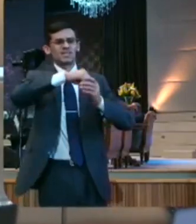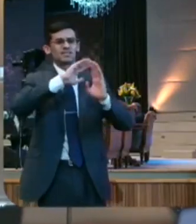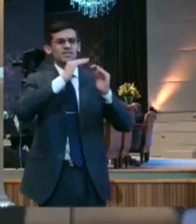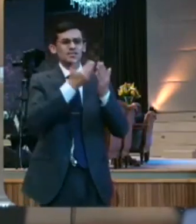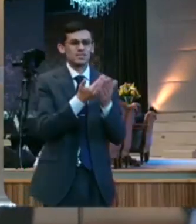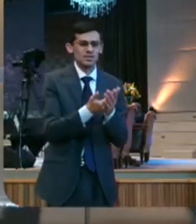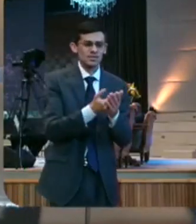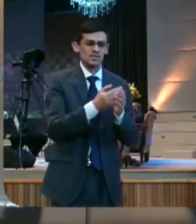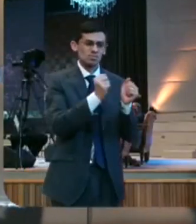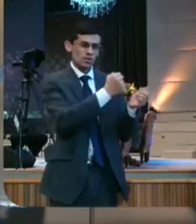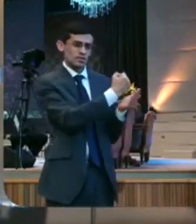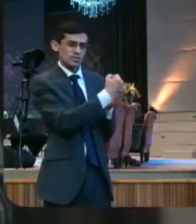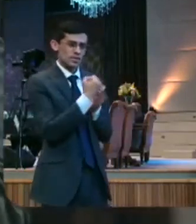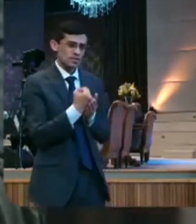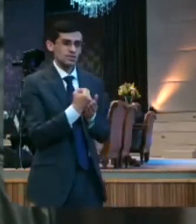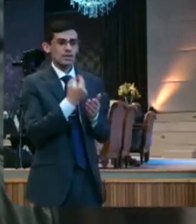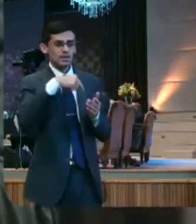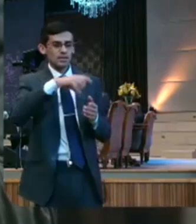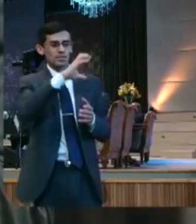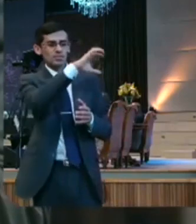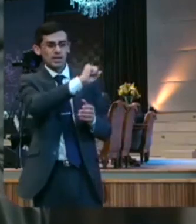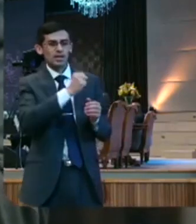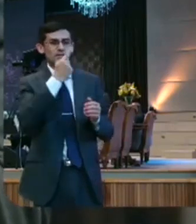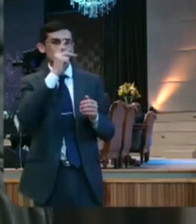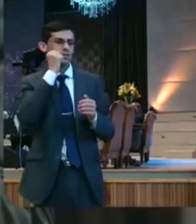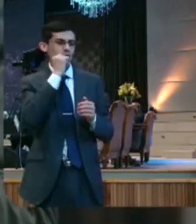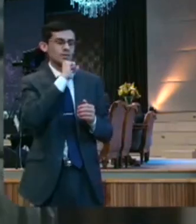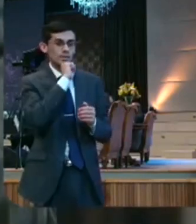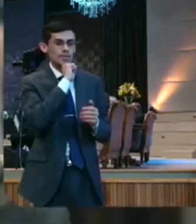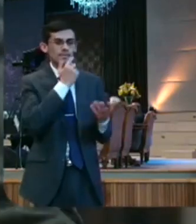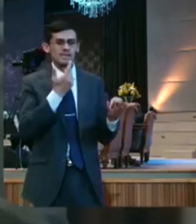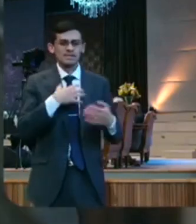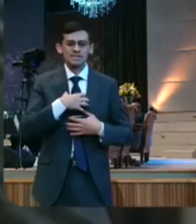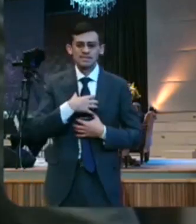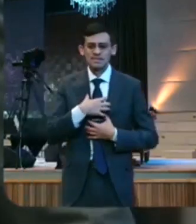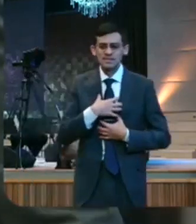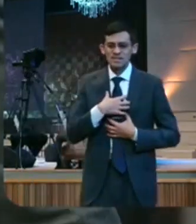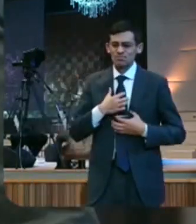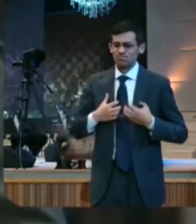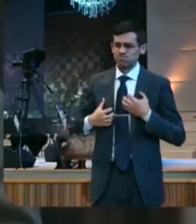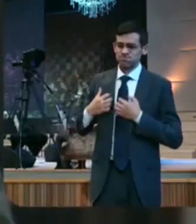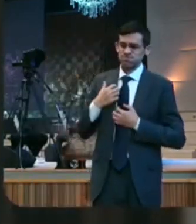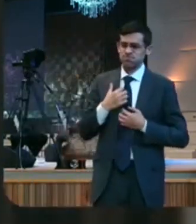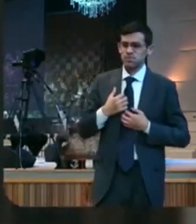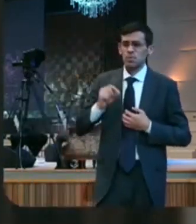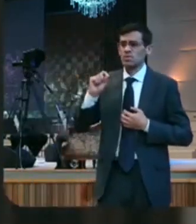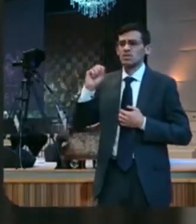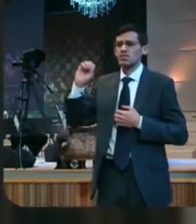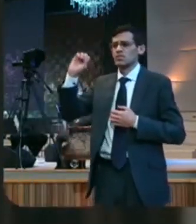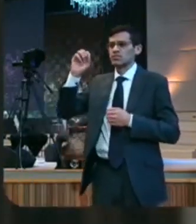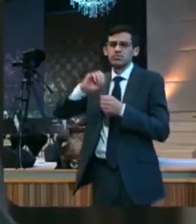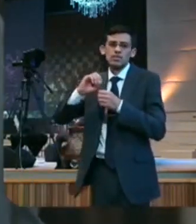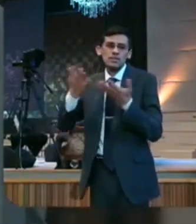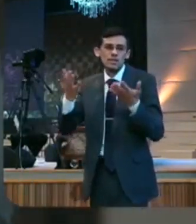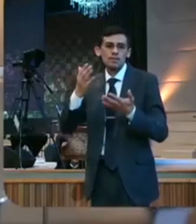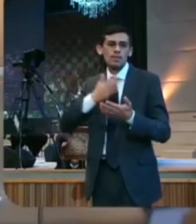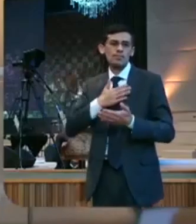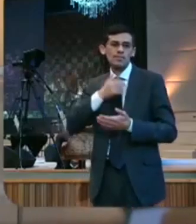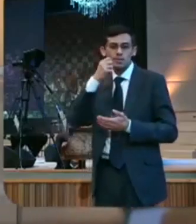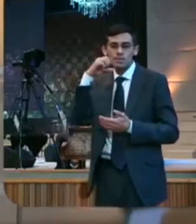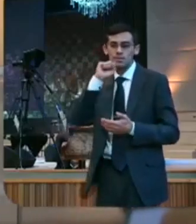tá? Será que você podia vir buscá-la? E eu fiquei assim angustiado e disse: o que eu vou fazer com a minha